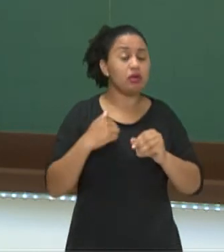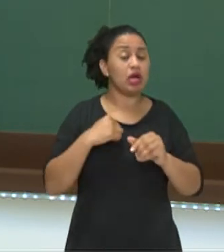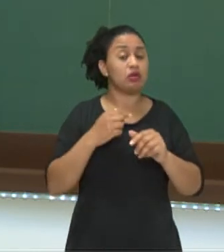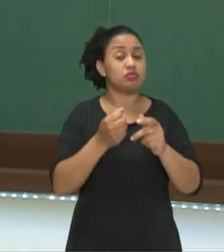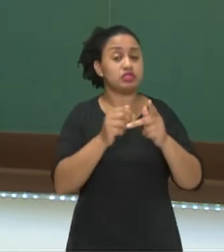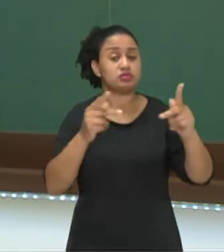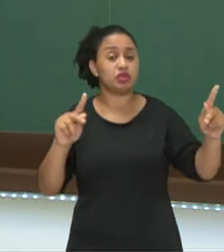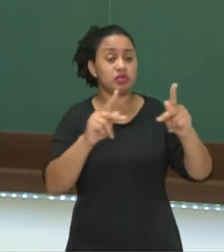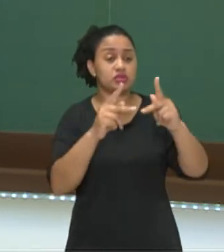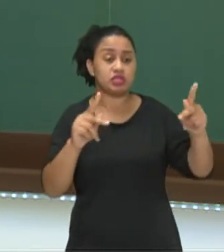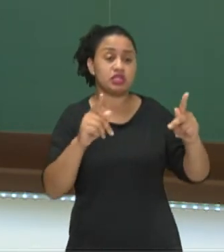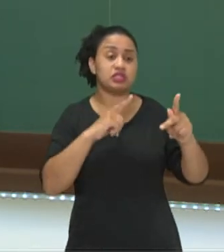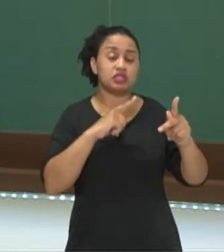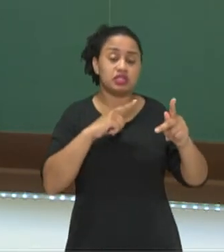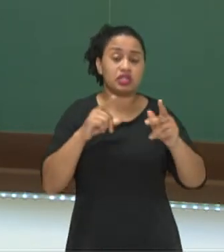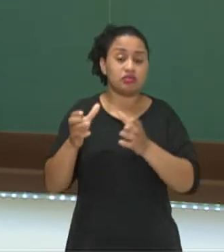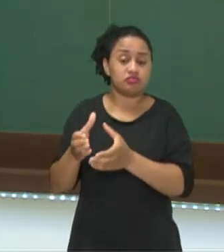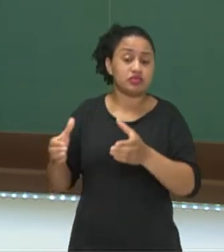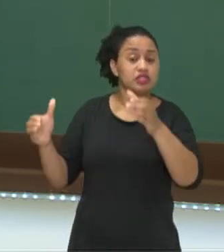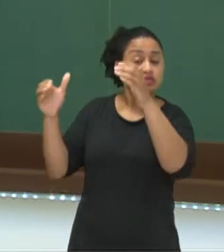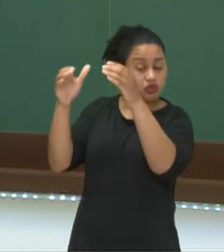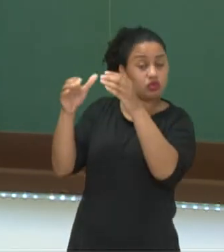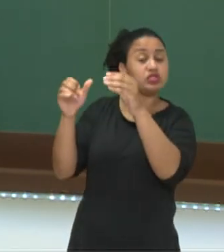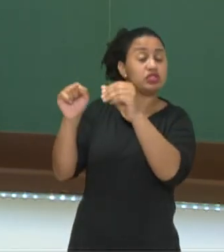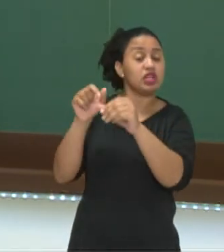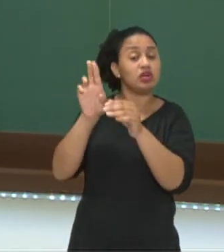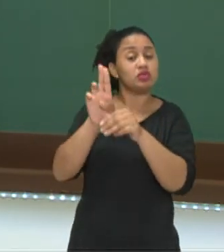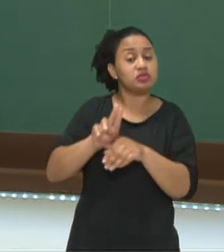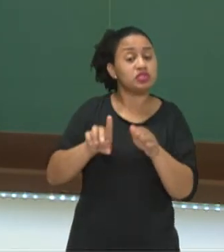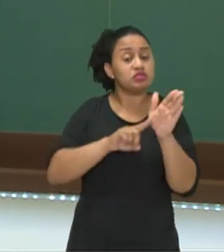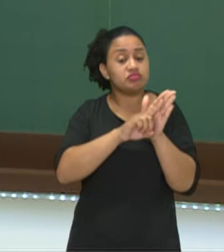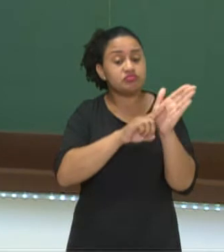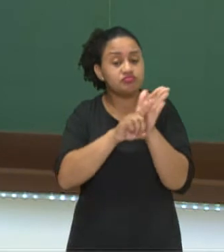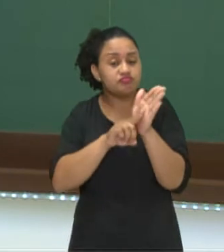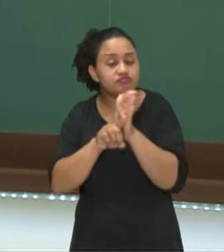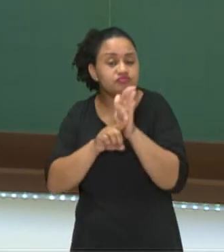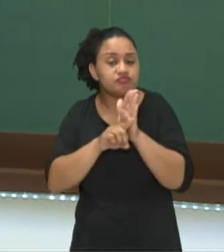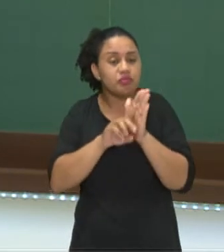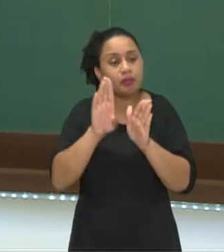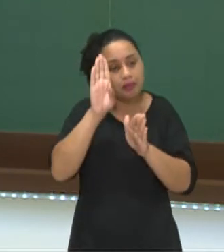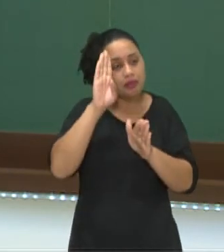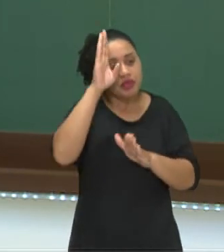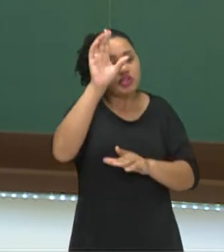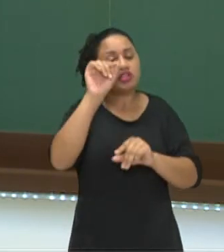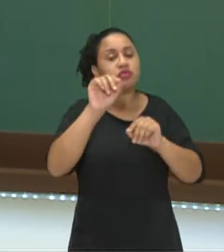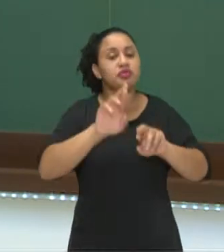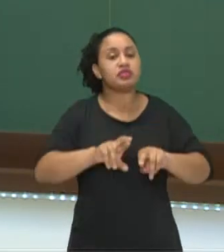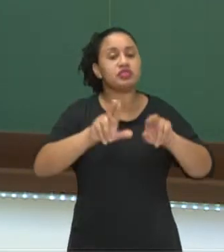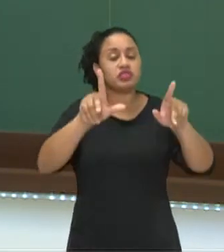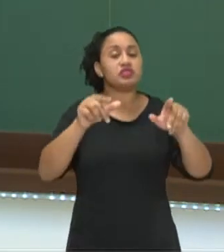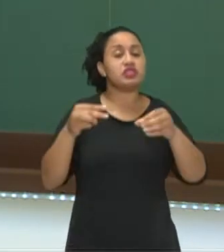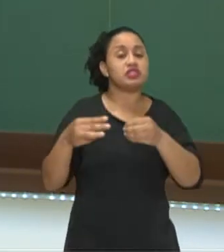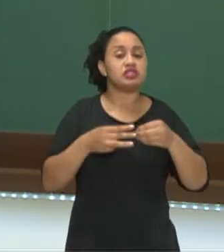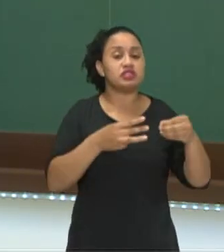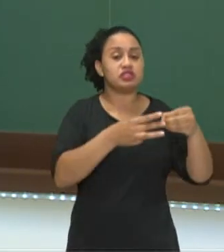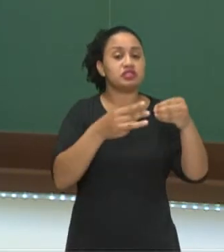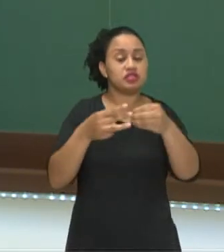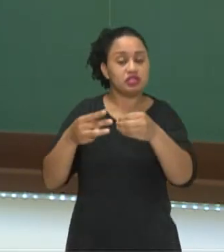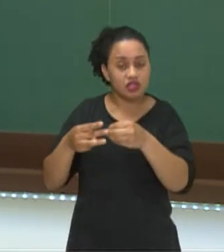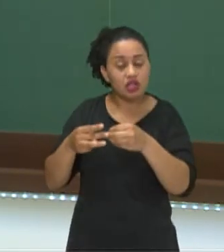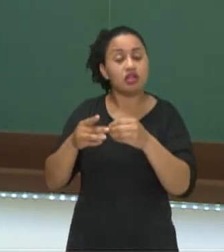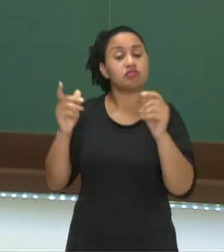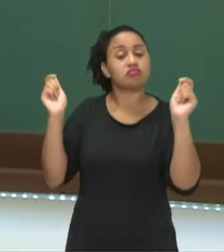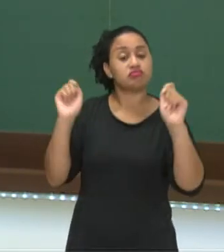proteínas, substâncias dessas esponjas vêm sendo utilizadas nessa questão, principalmente da diferenciação celular, dessa